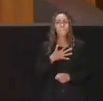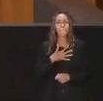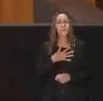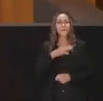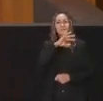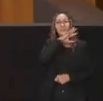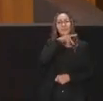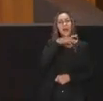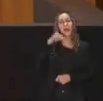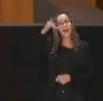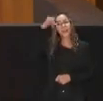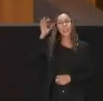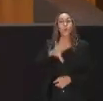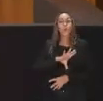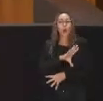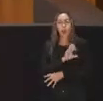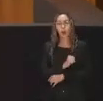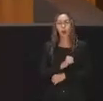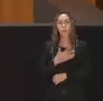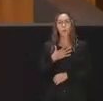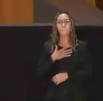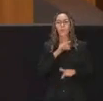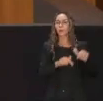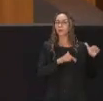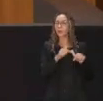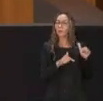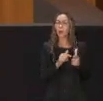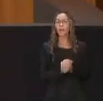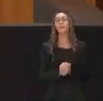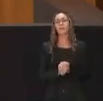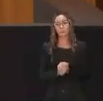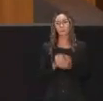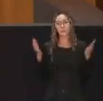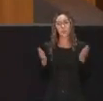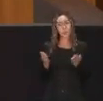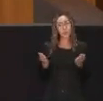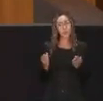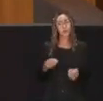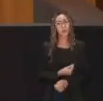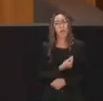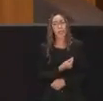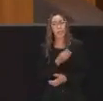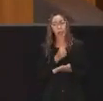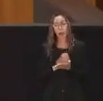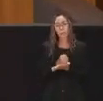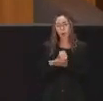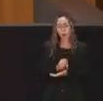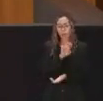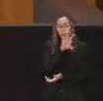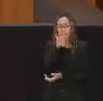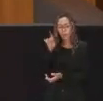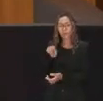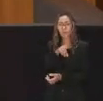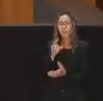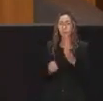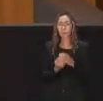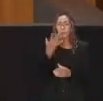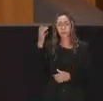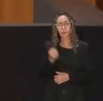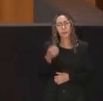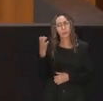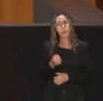faço. É por isso que eu estou aqui hoje, tá? Eu estou aqui hoje apoiando cada um de vocês que é produtor de